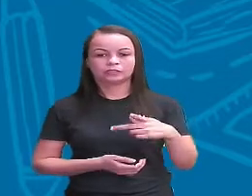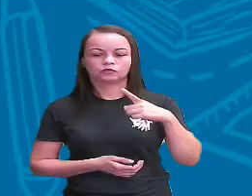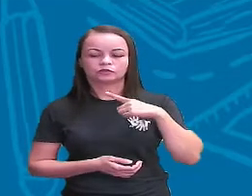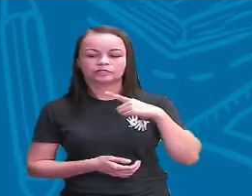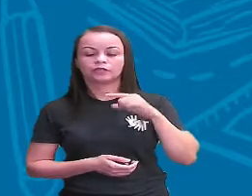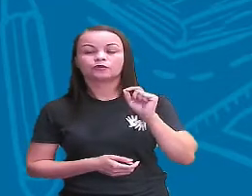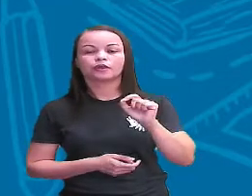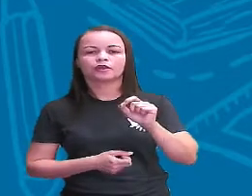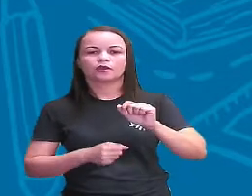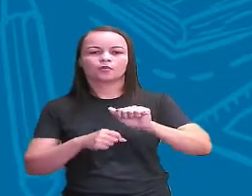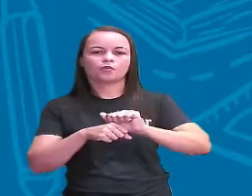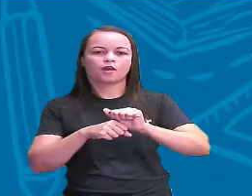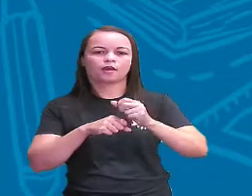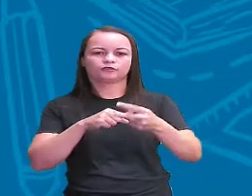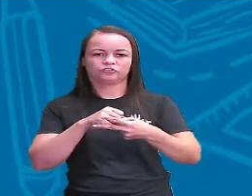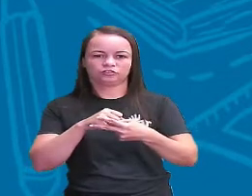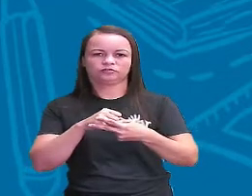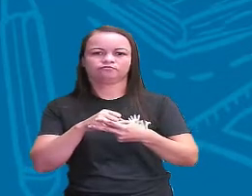de